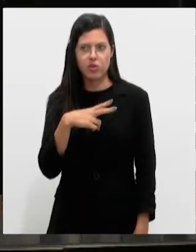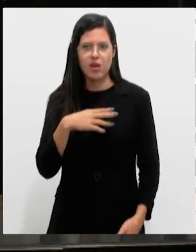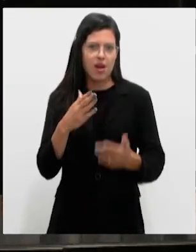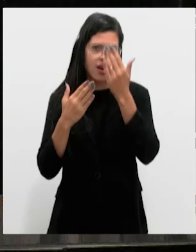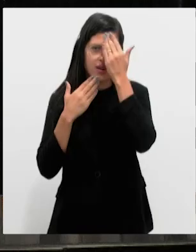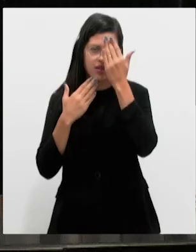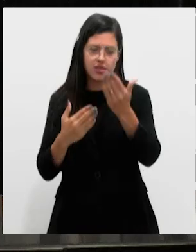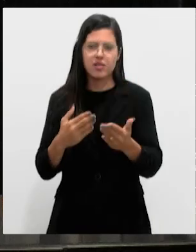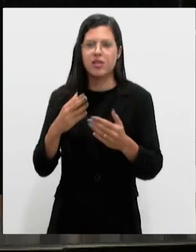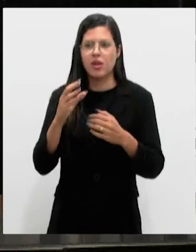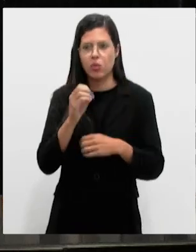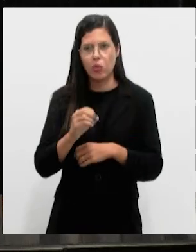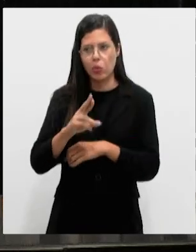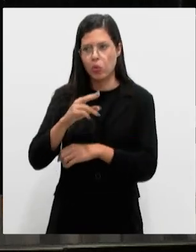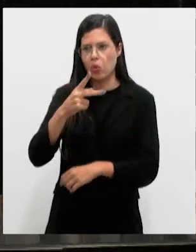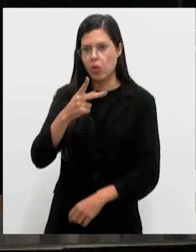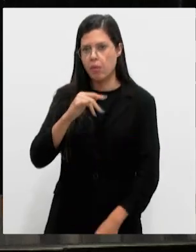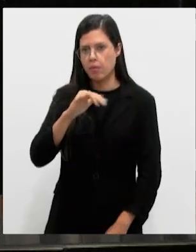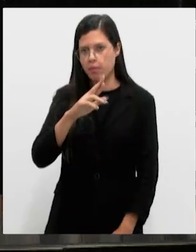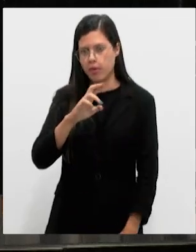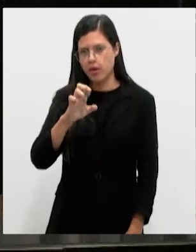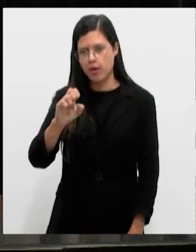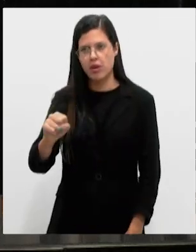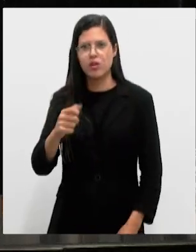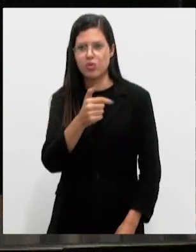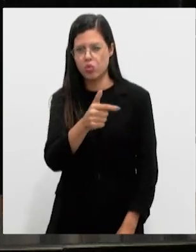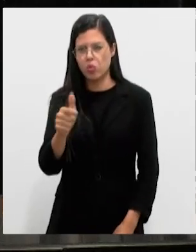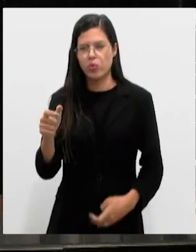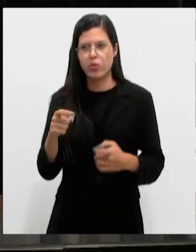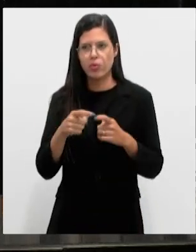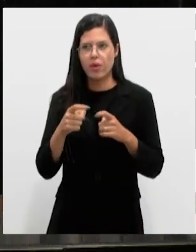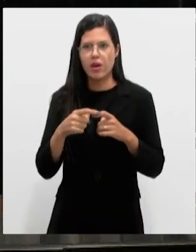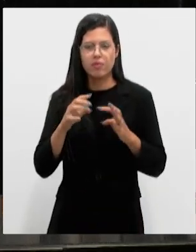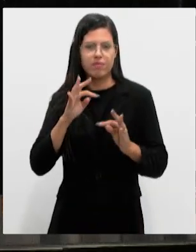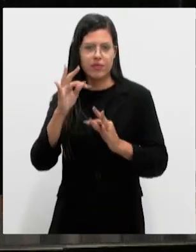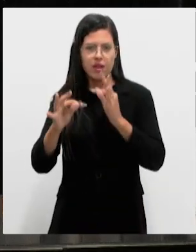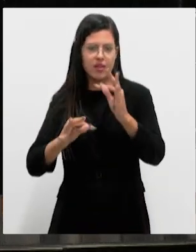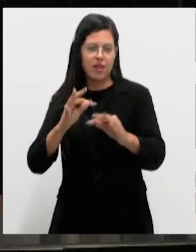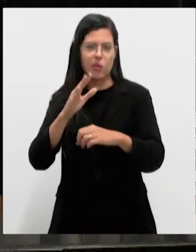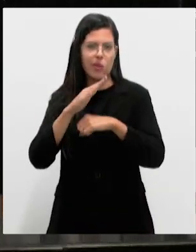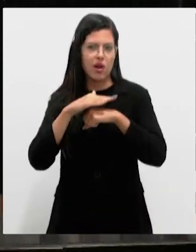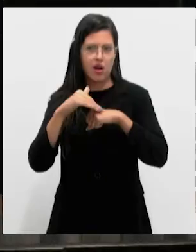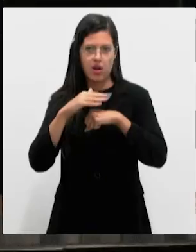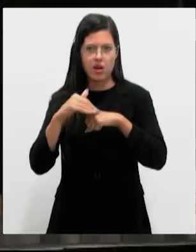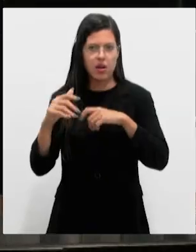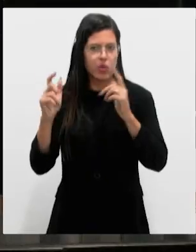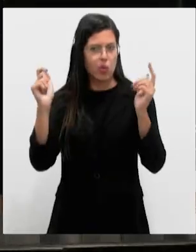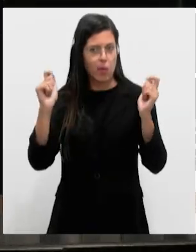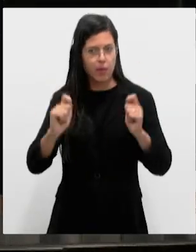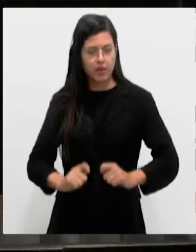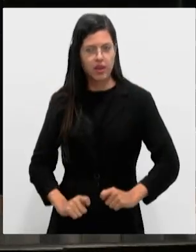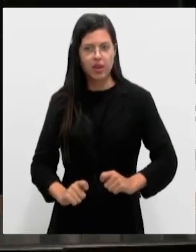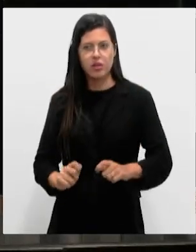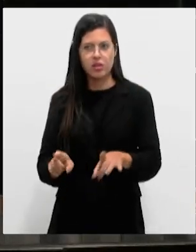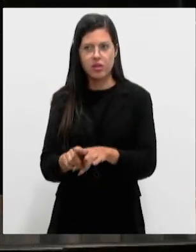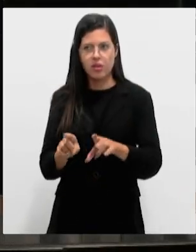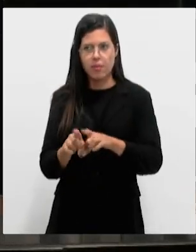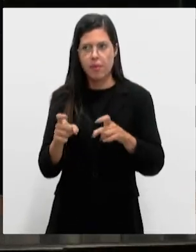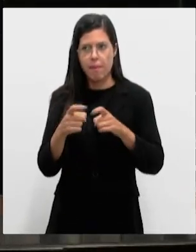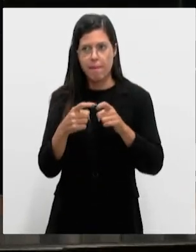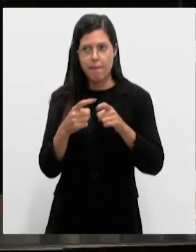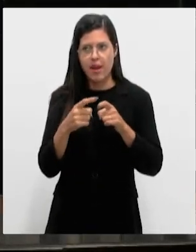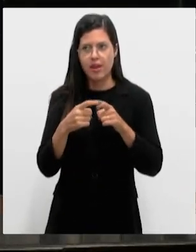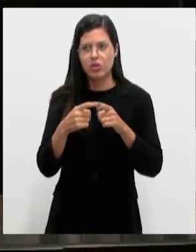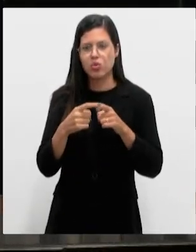Bines, do Dr. Eduardo e os demais, que me trataram com muito carinho, que são competentes e que são médicos também